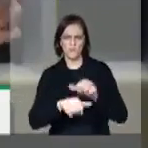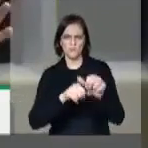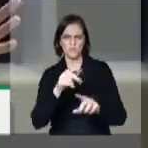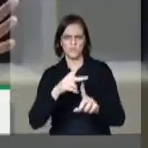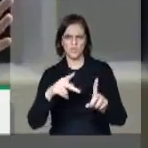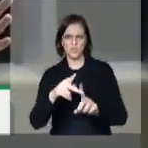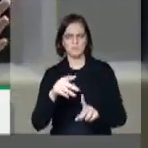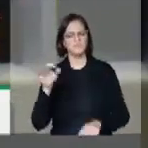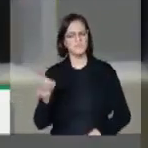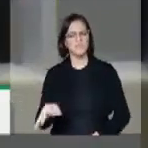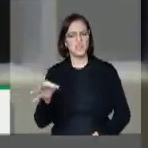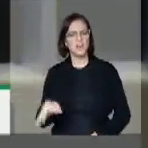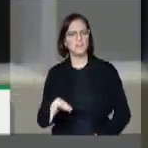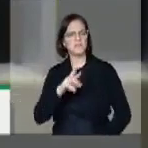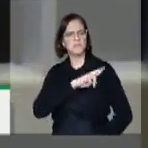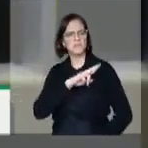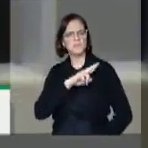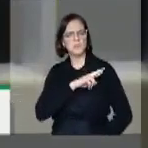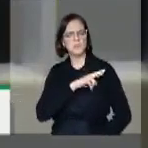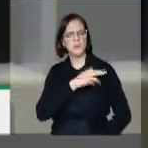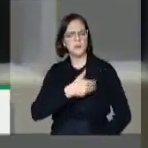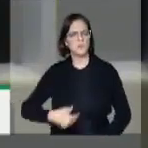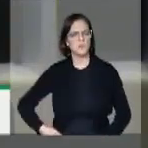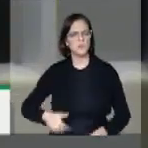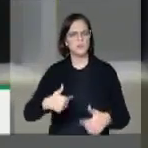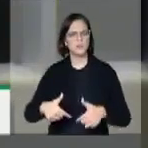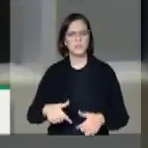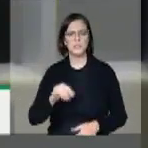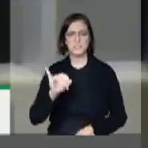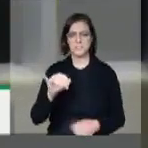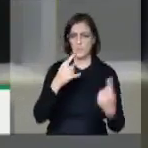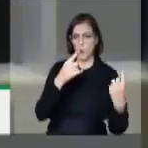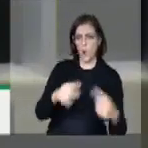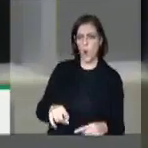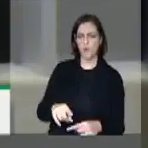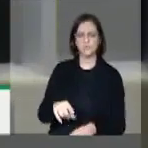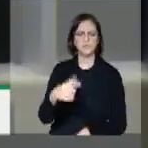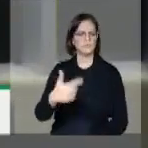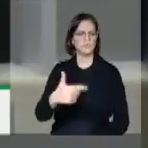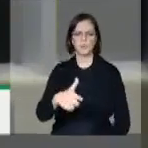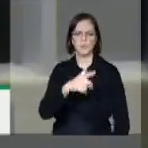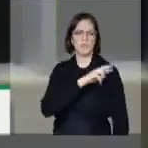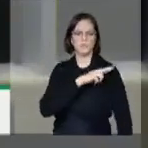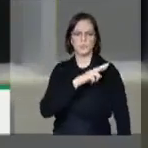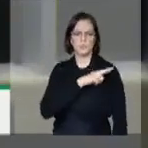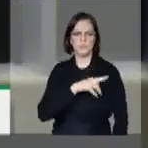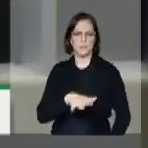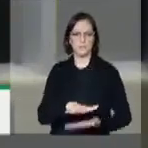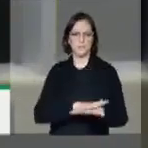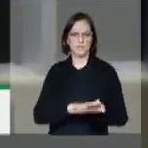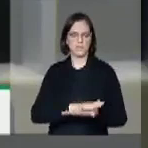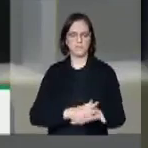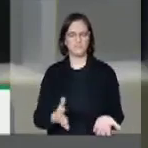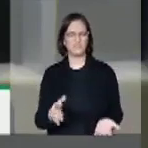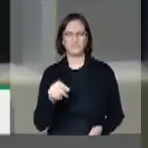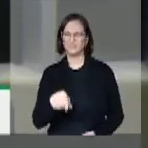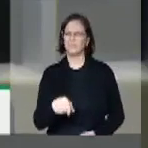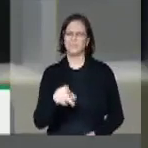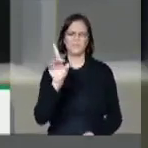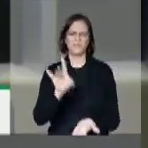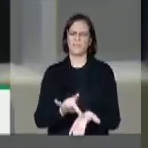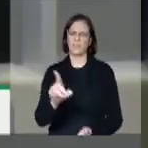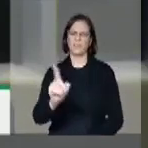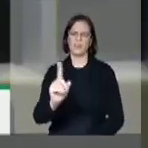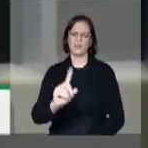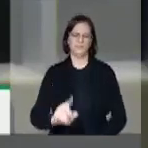responsabilidade com o papel do Estado, deputado Anselmo, deputado Auri, e quem é contrário não tem responsabilidade com a questão do Estado. Isso não é